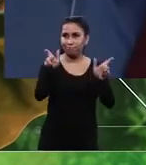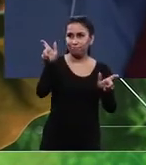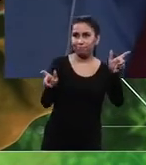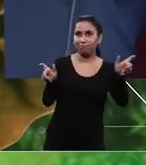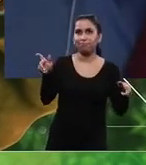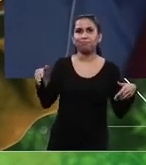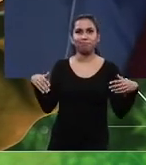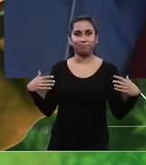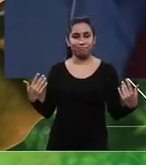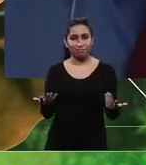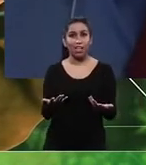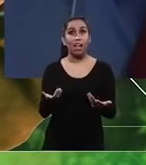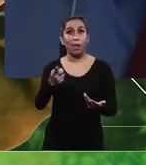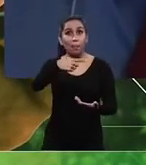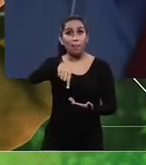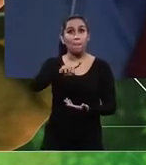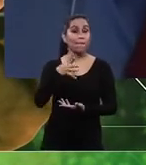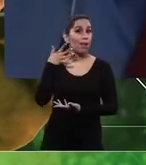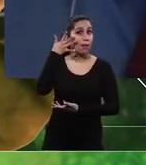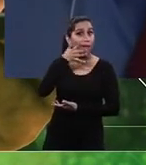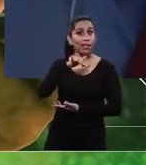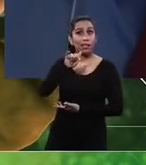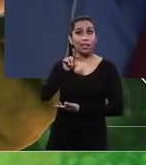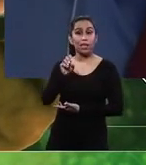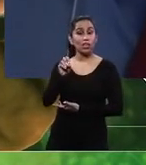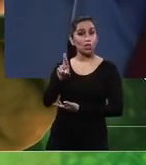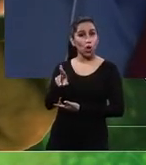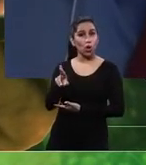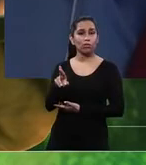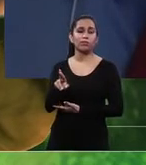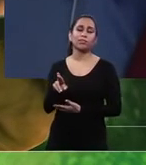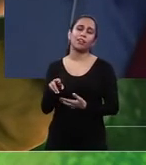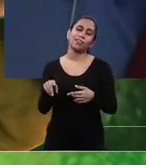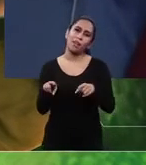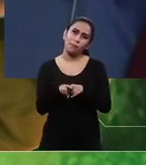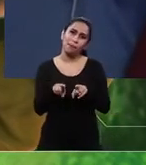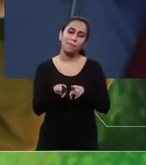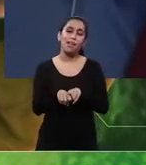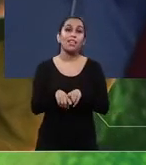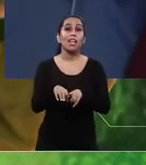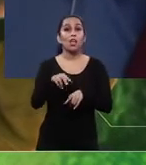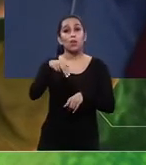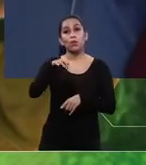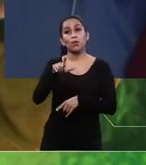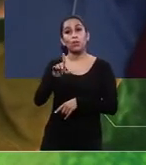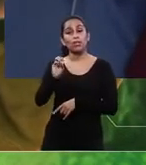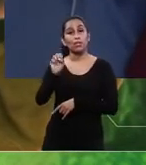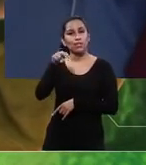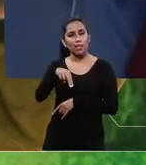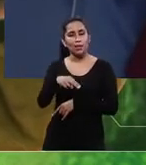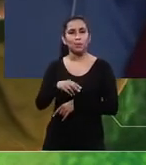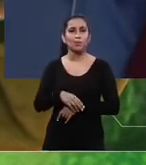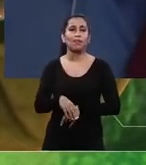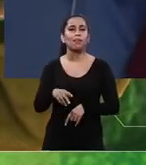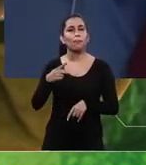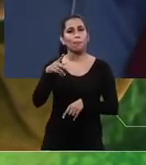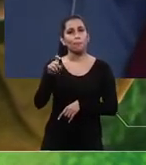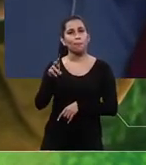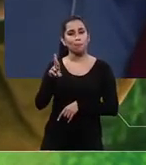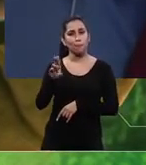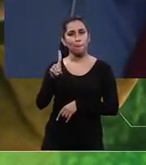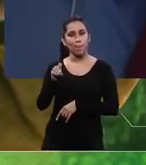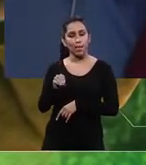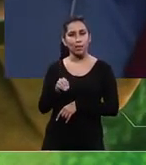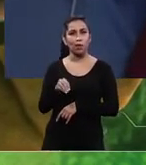pelo nosso palestrante, o Igor, pelas falas aí do Nelson, pelas falas do Pedro, né,